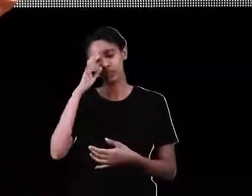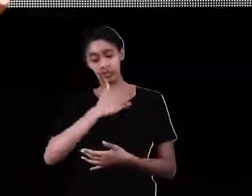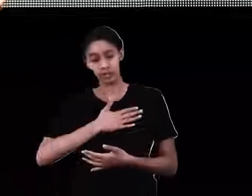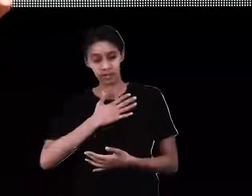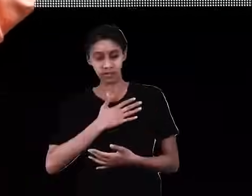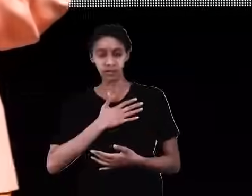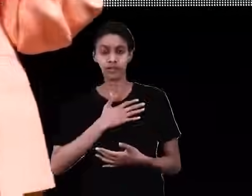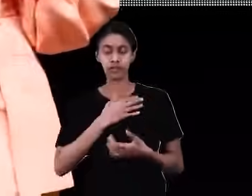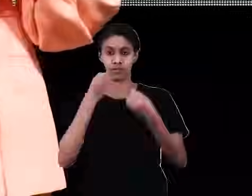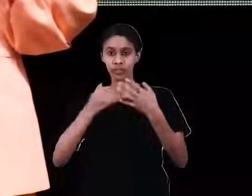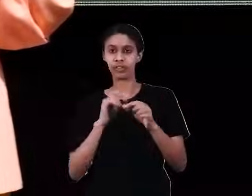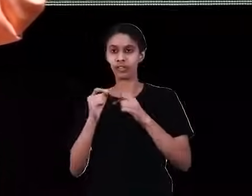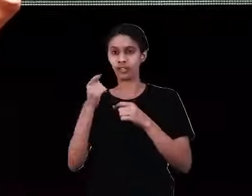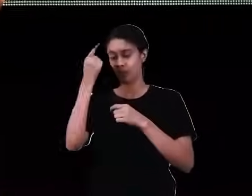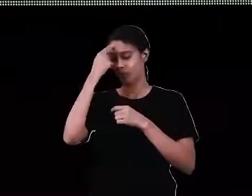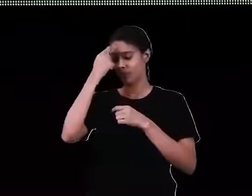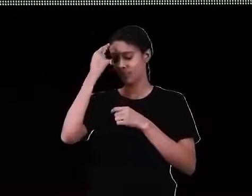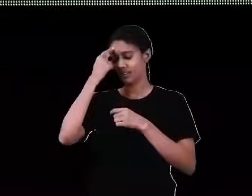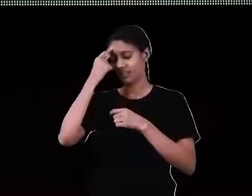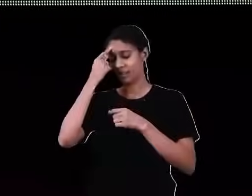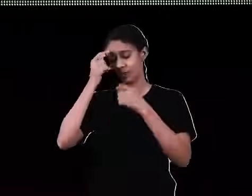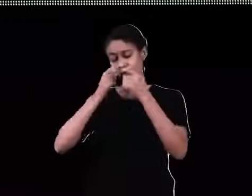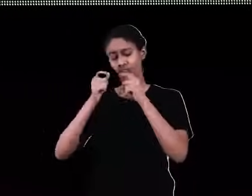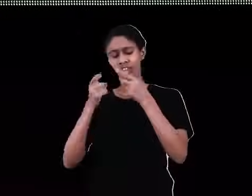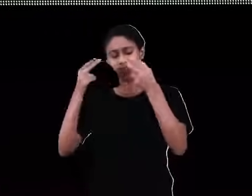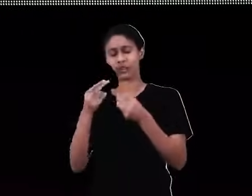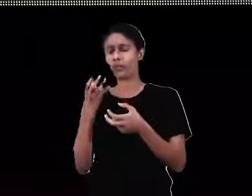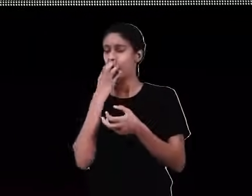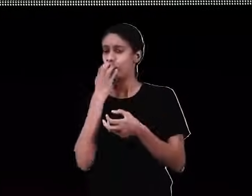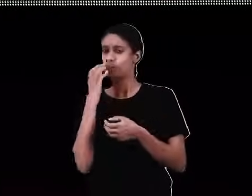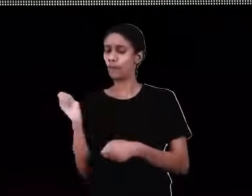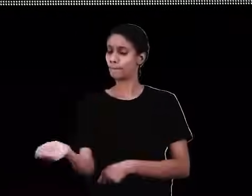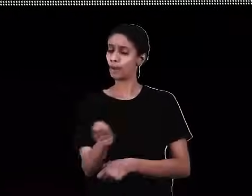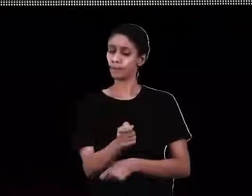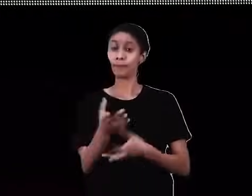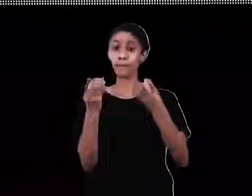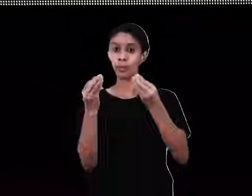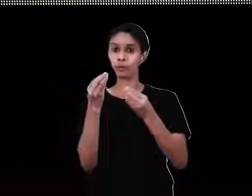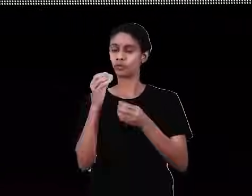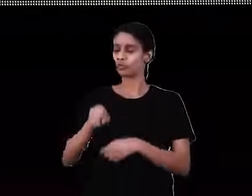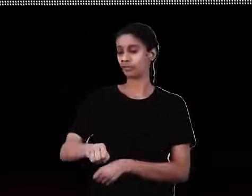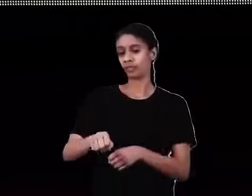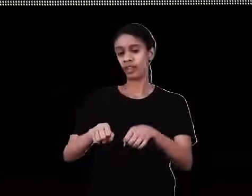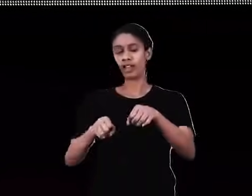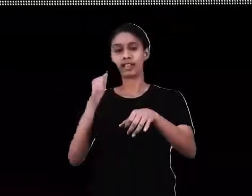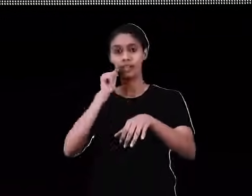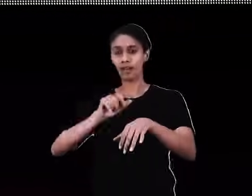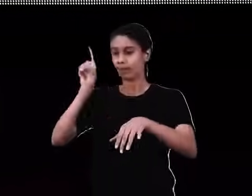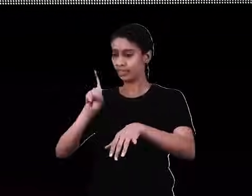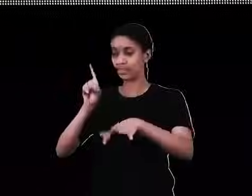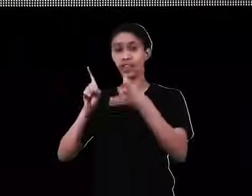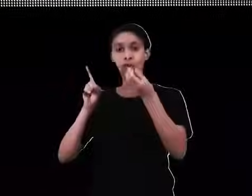controlar os nossos pensamentos é o mesmo que você andando com vários cachorros. Você já viu naquela cena de filme? Uma menininha